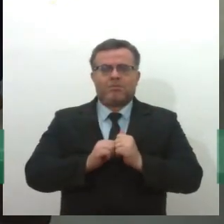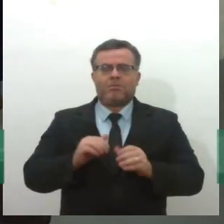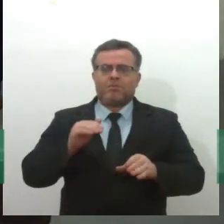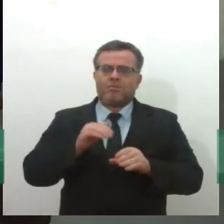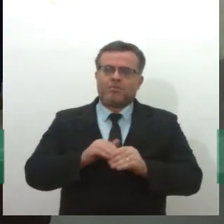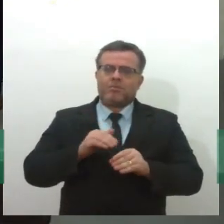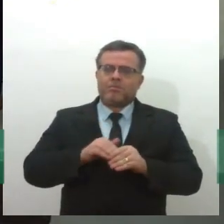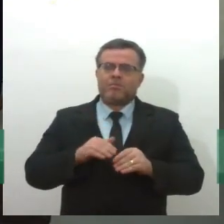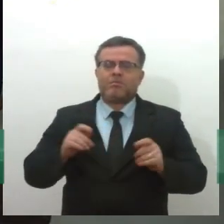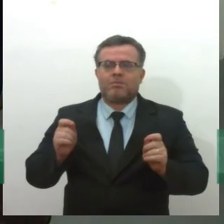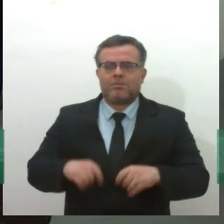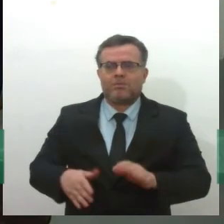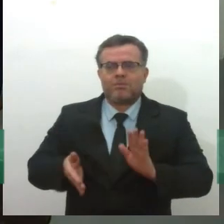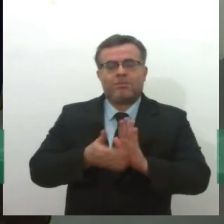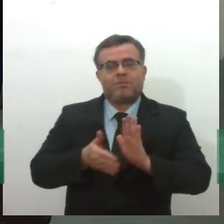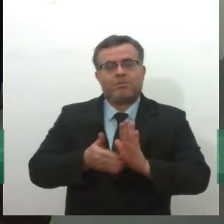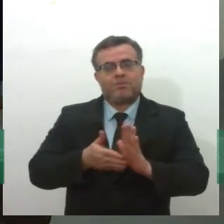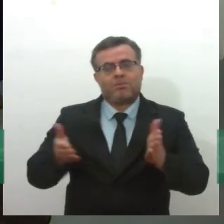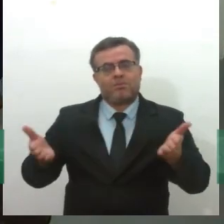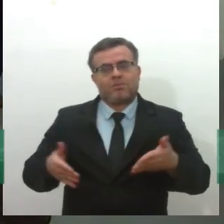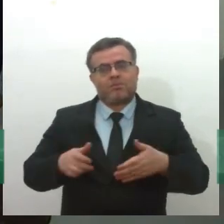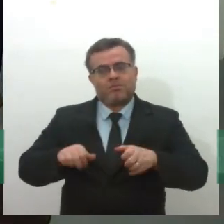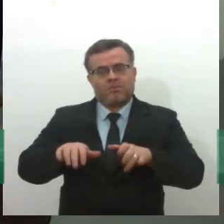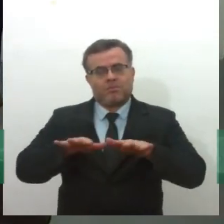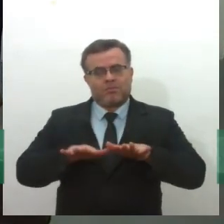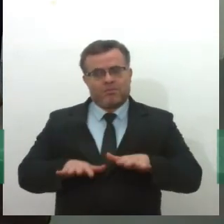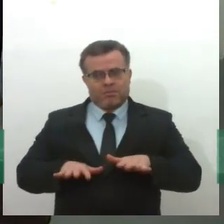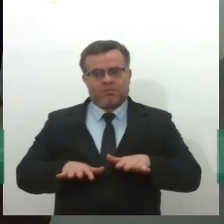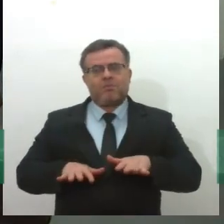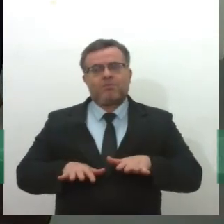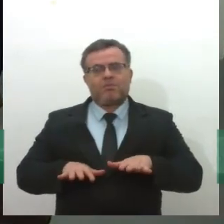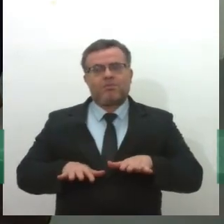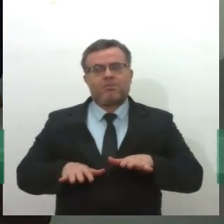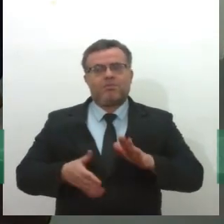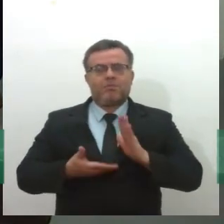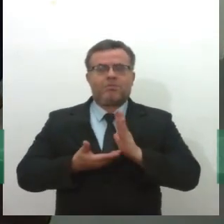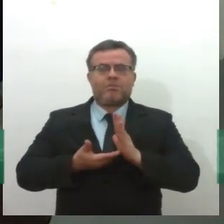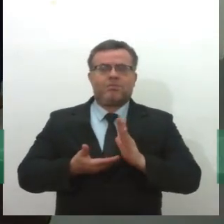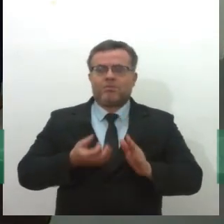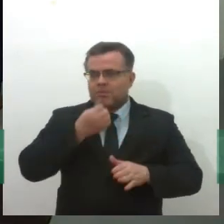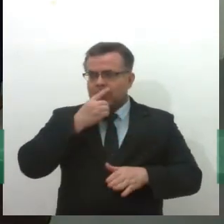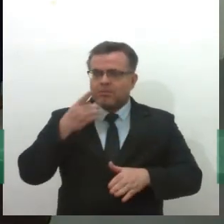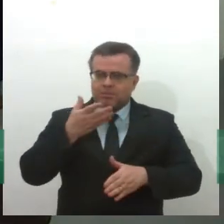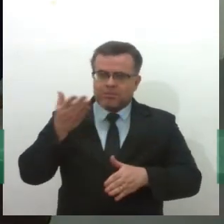aí que está proposta para hoje no plenário da Câmara dos Deputados. Um bom dia de trabalho para cada